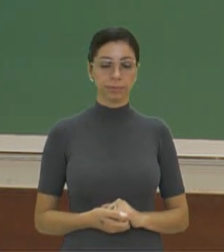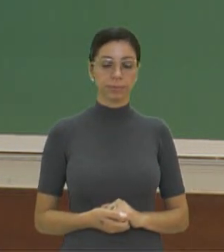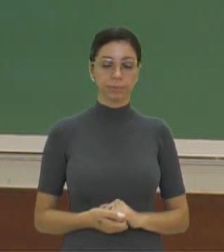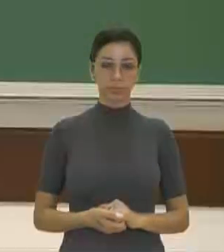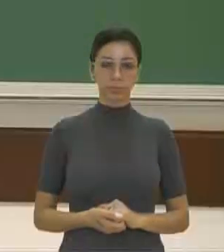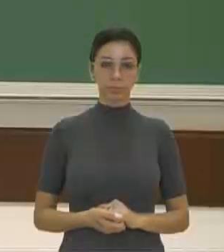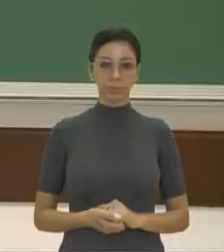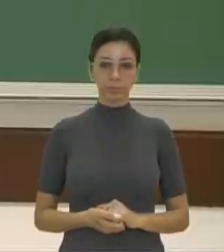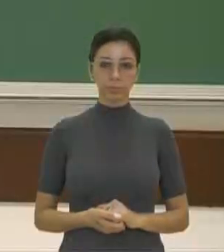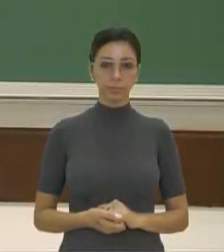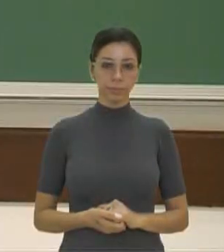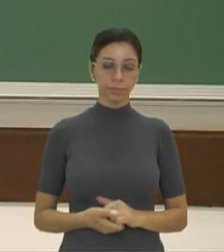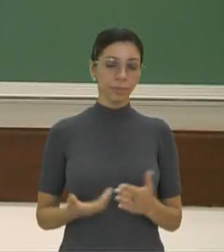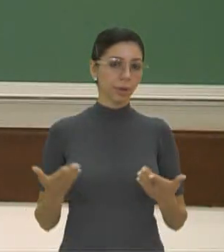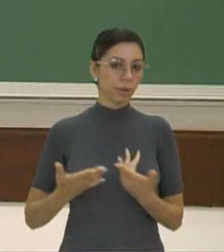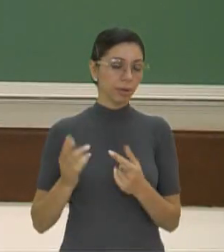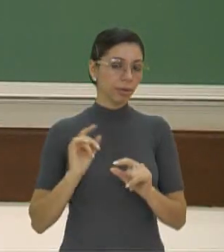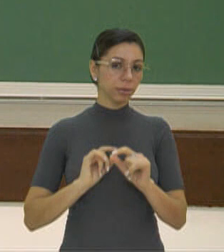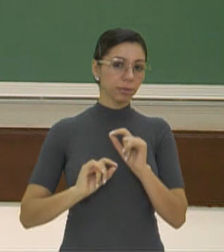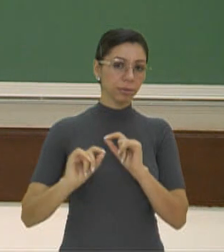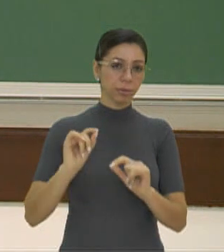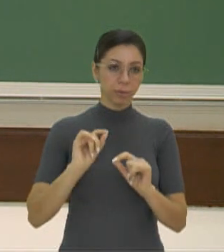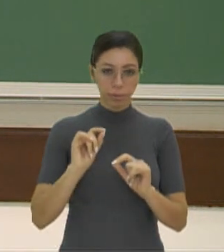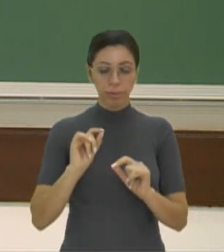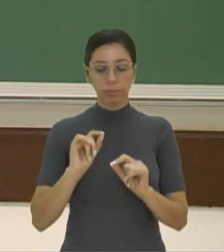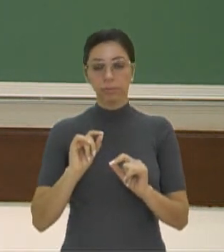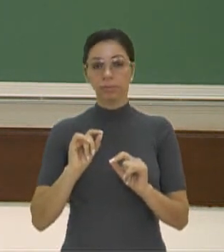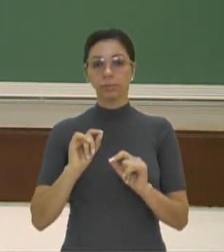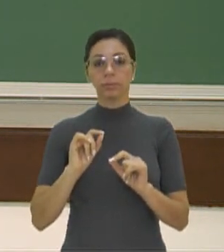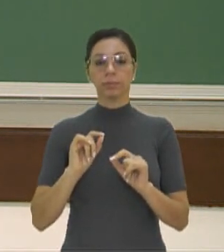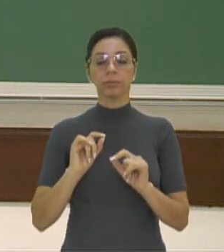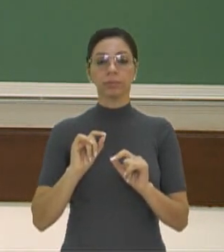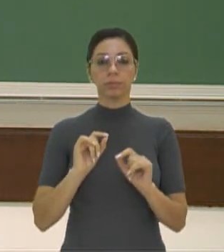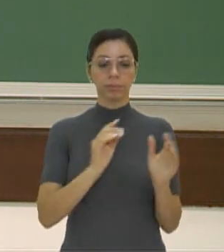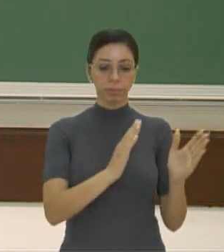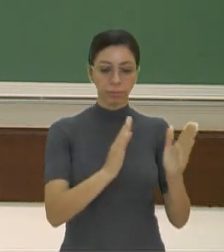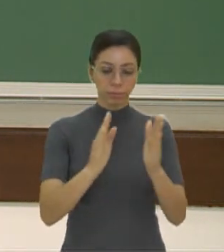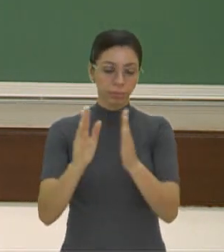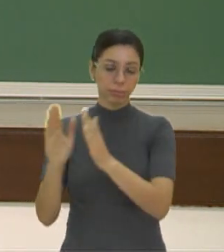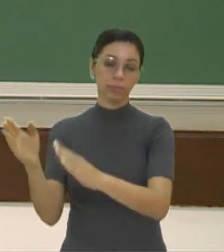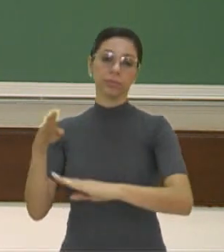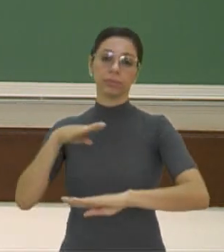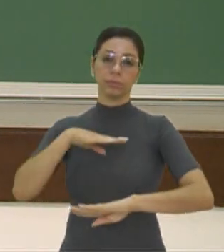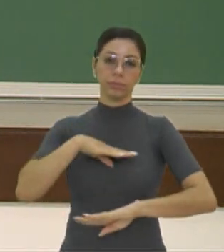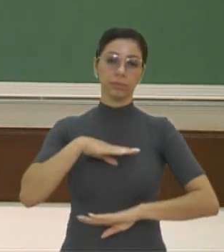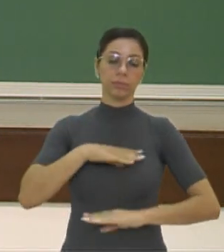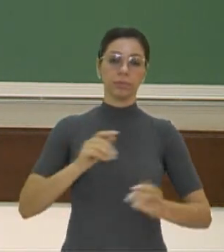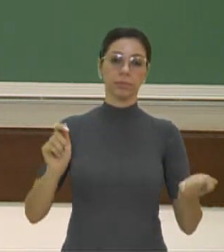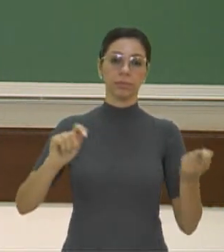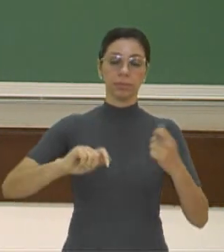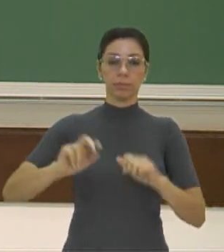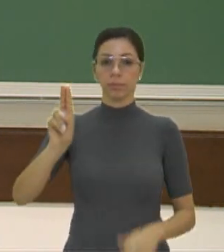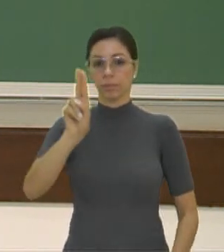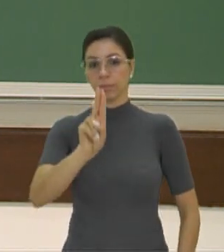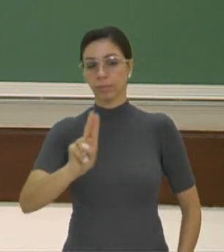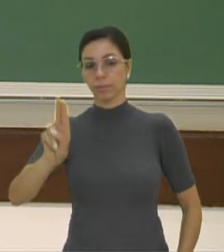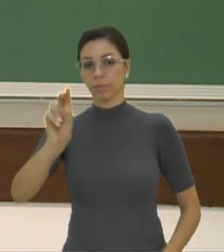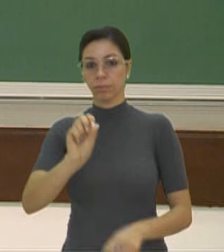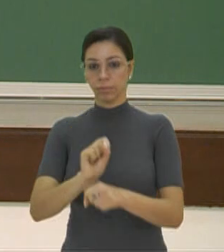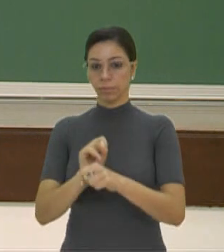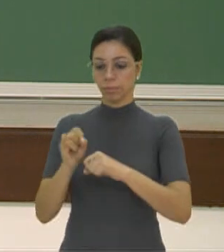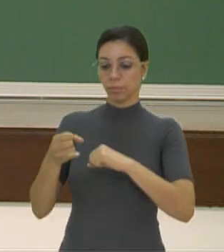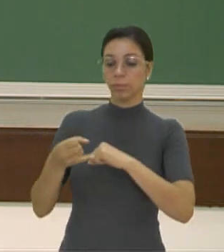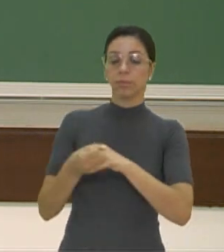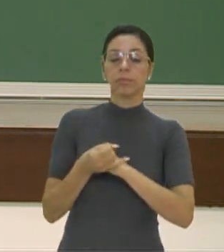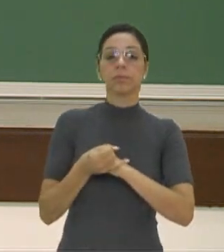Quando nós falamos, pessoal, quando nós qualificamos algumas situações, a gente tem o uso dos adjetivos.